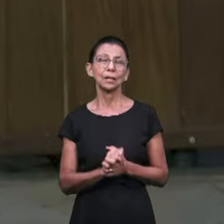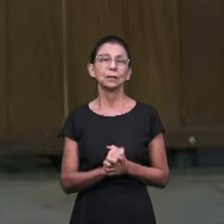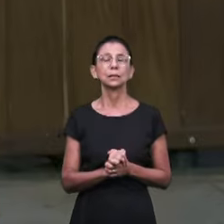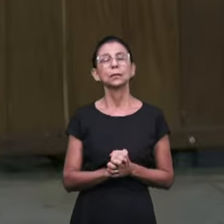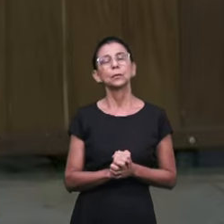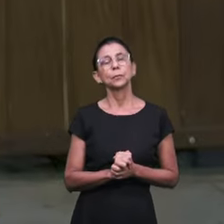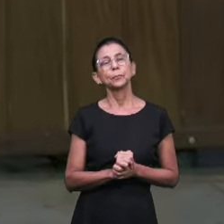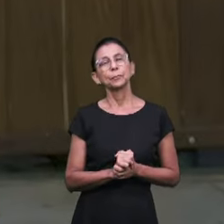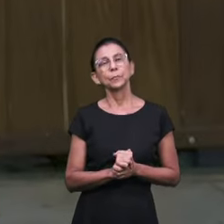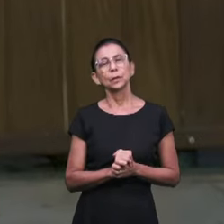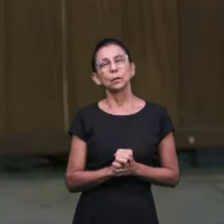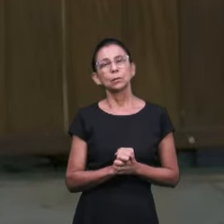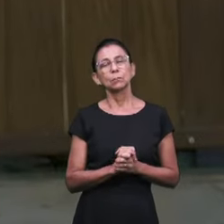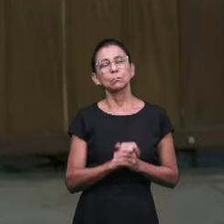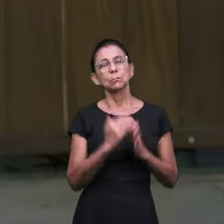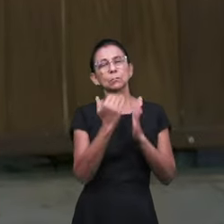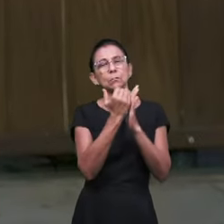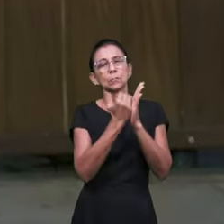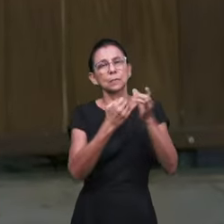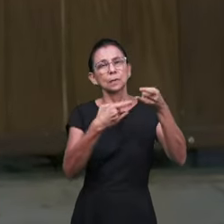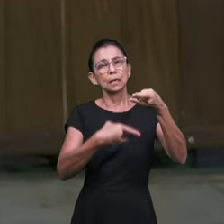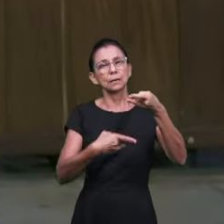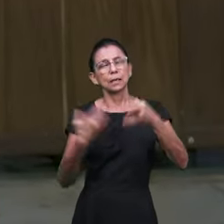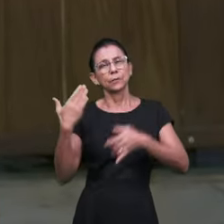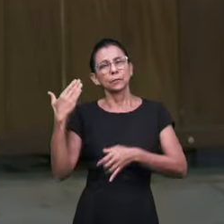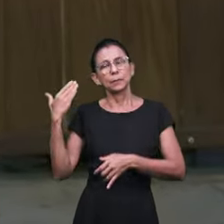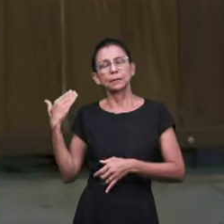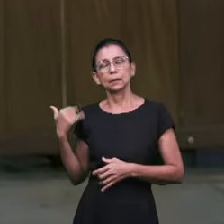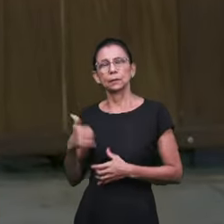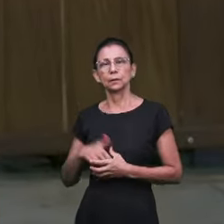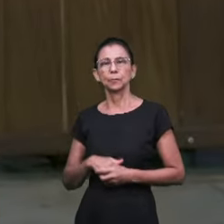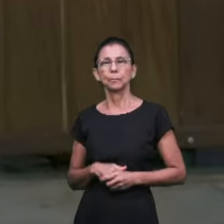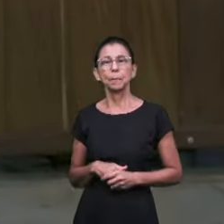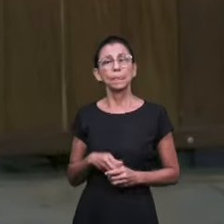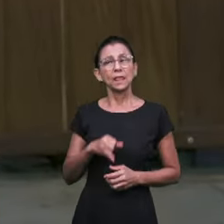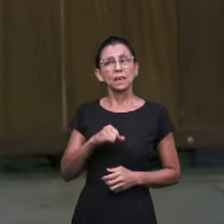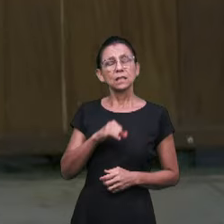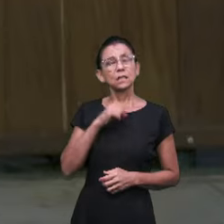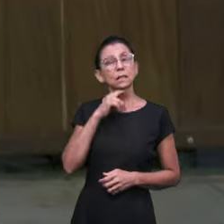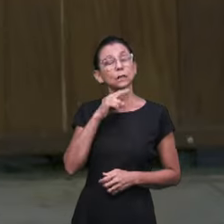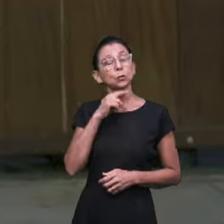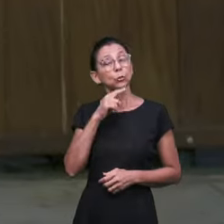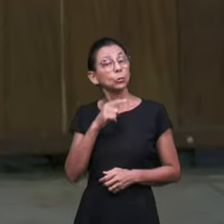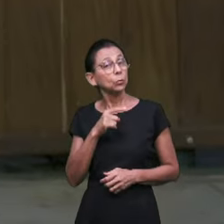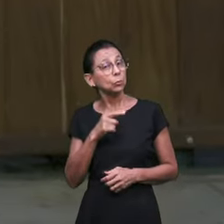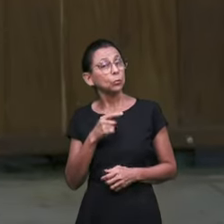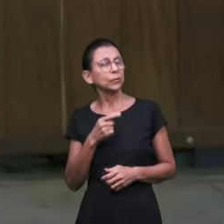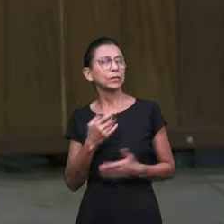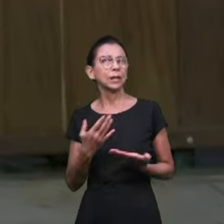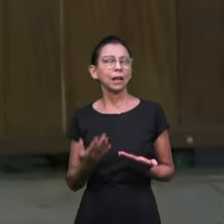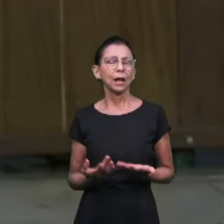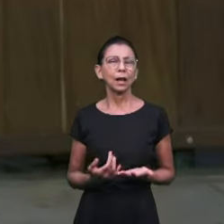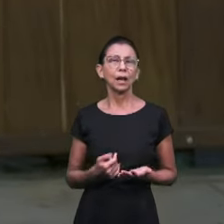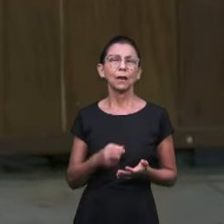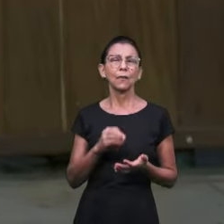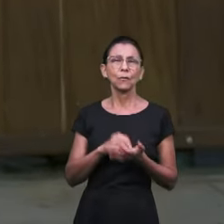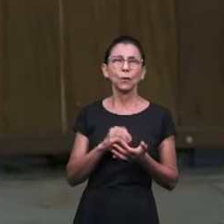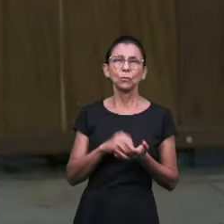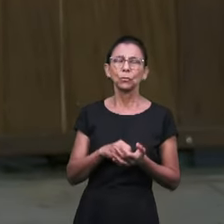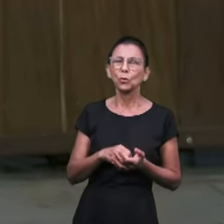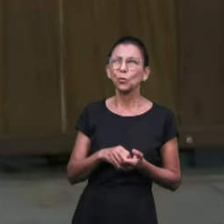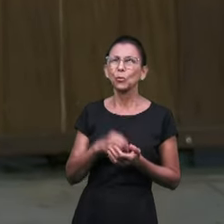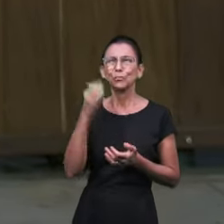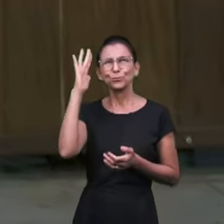anteontem, o de ontem e o de hoje. E se eventualmente alguma dúvida você teve, alguma coisa não foi respondida, alguma coisa que você não